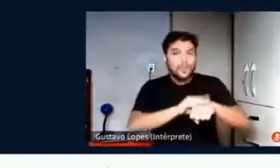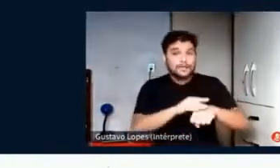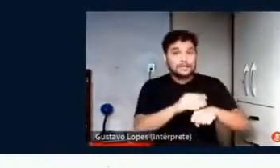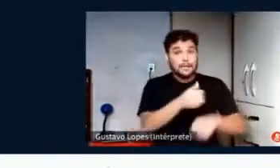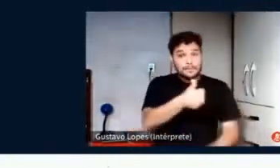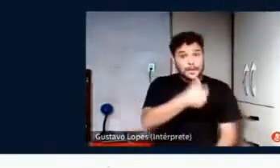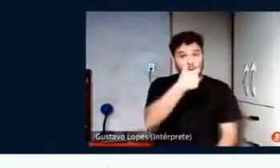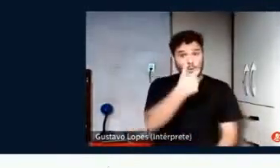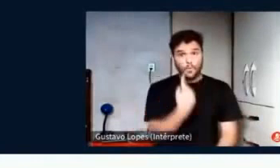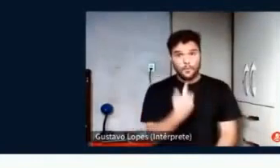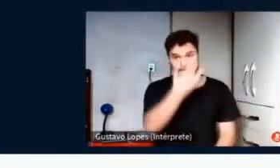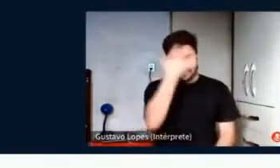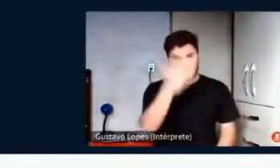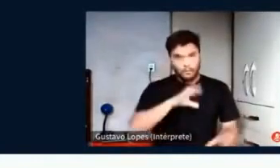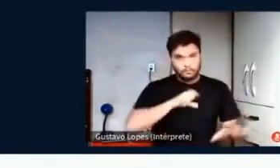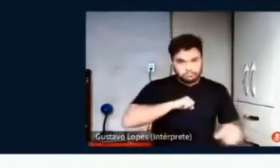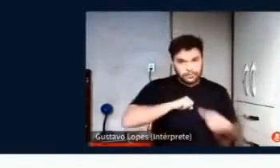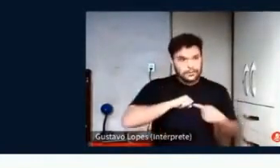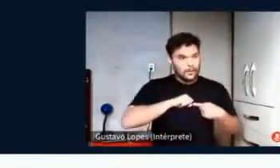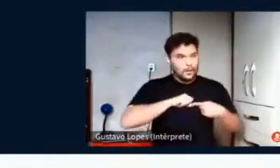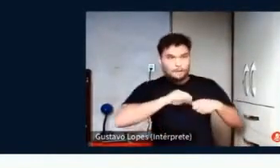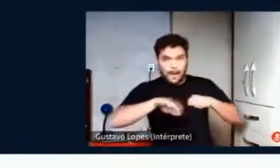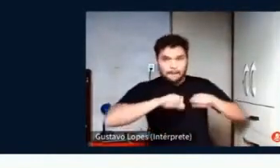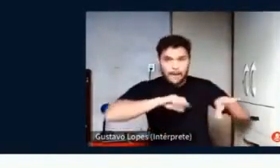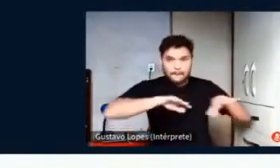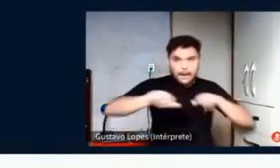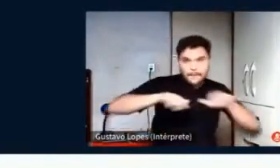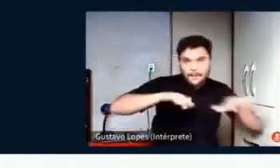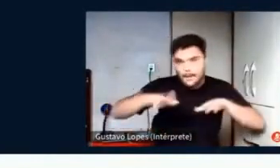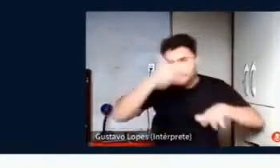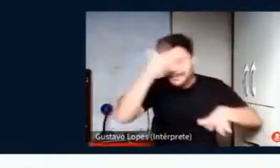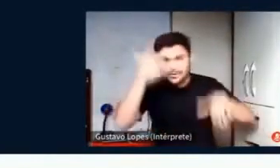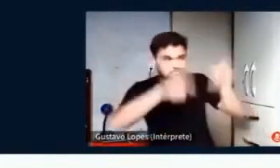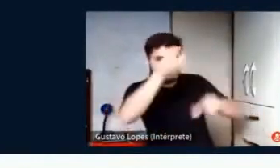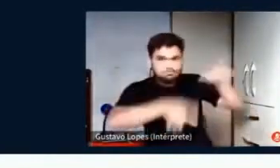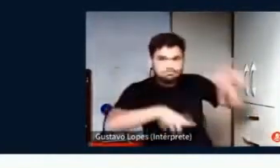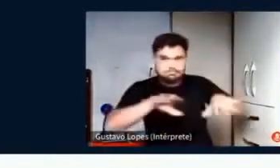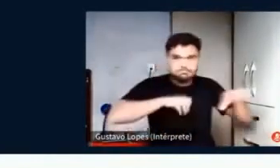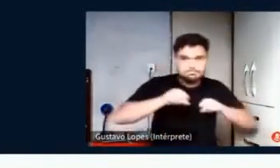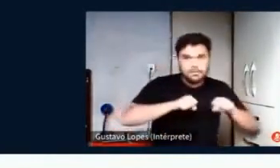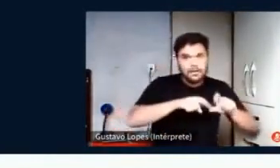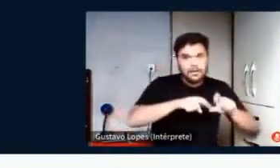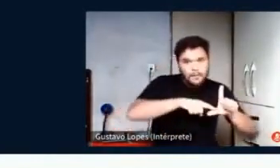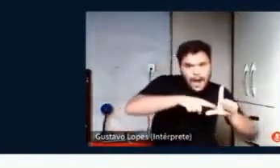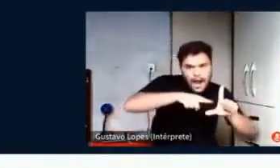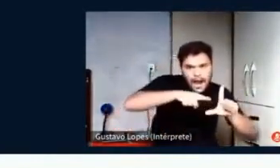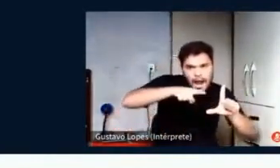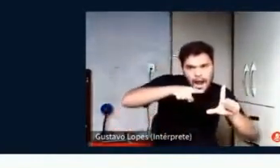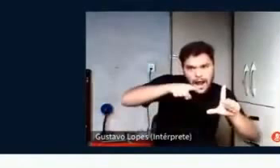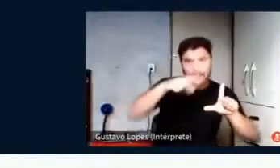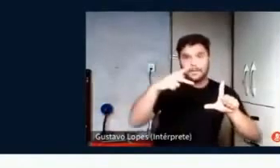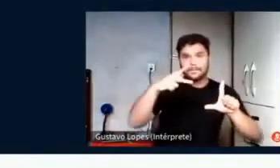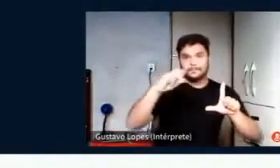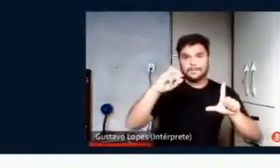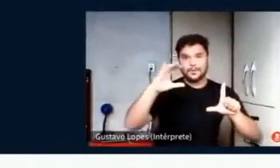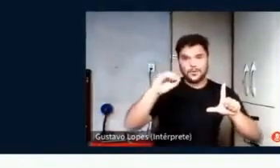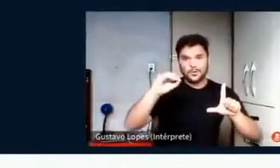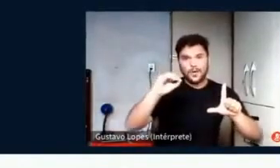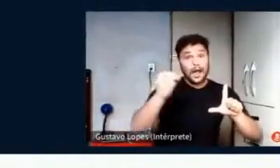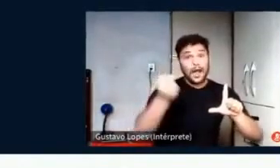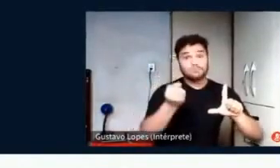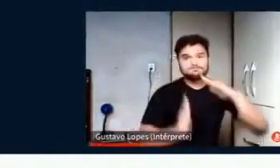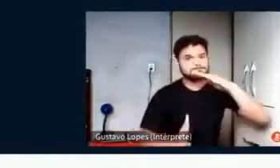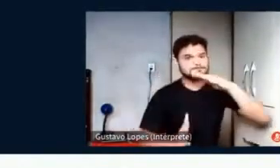número de casos, depois eu tenho, aqui é o que a gente chama de pico, né? Que todo mundo ficava chamando pico, cume, que é o período de maior incidência